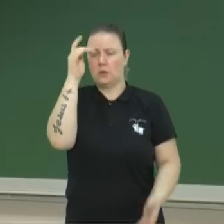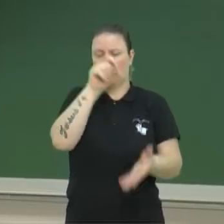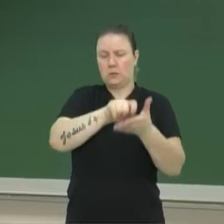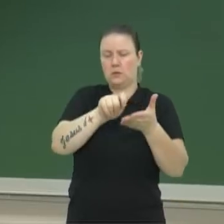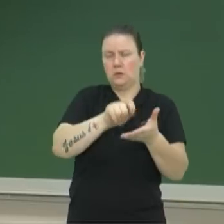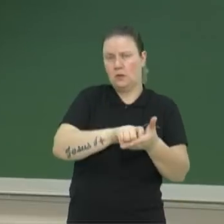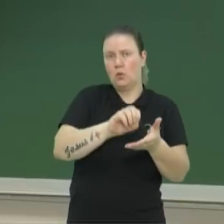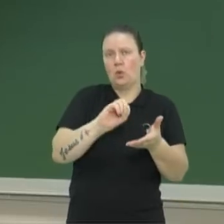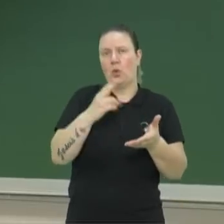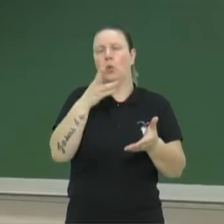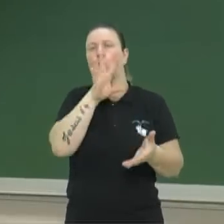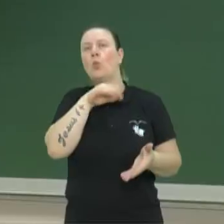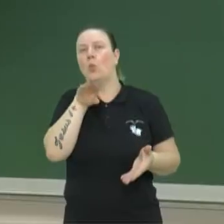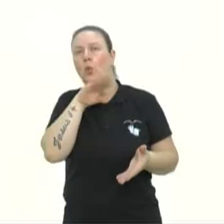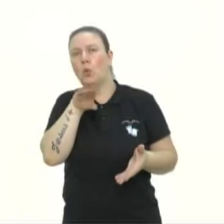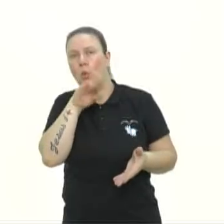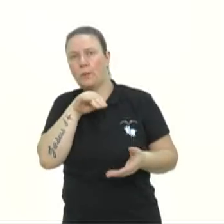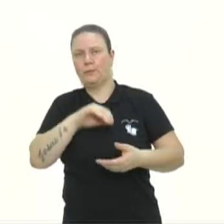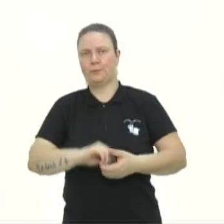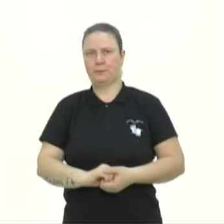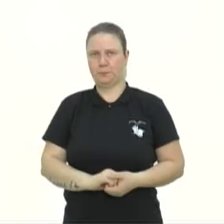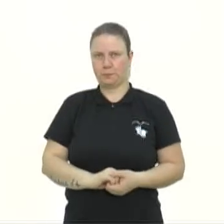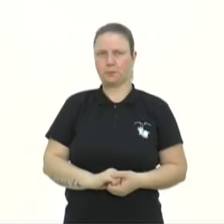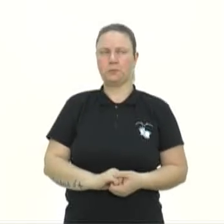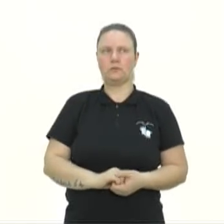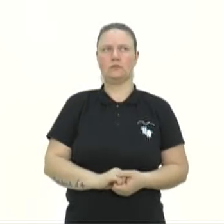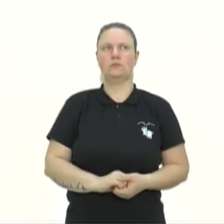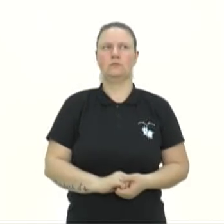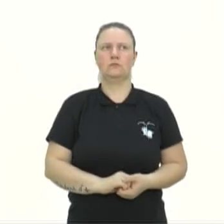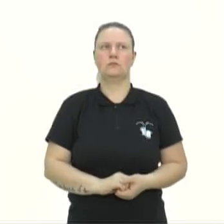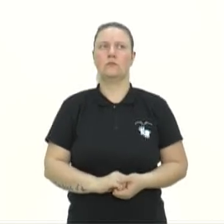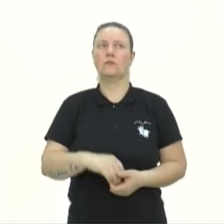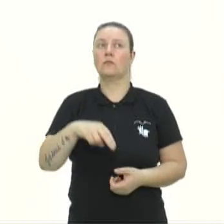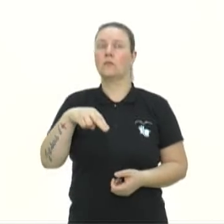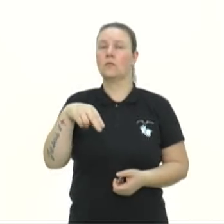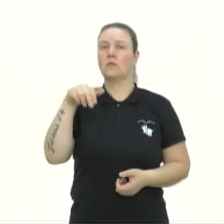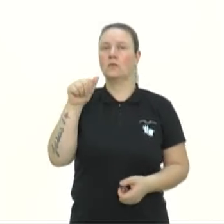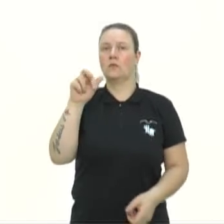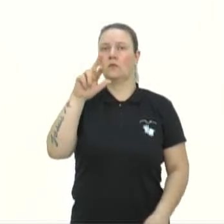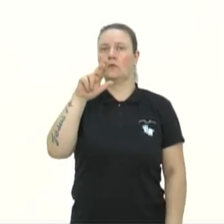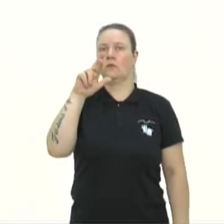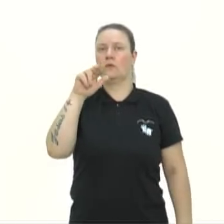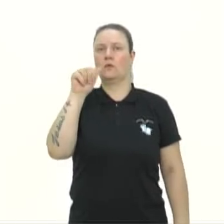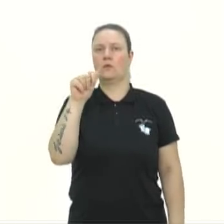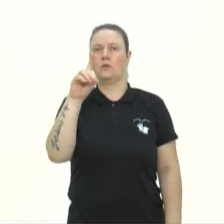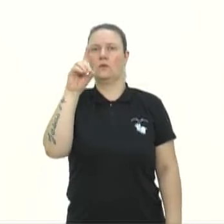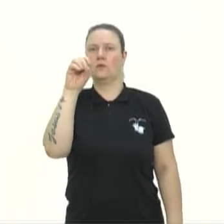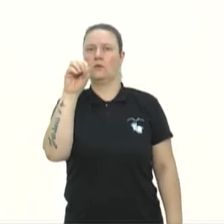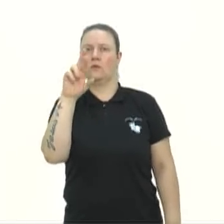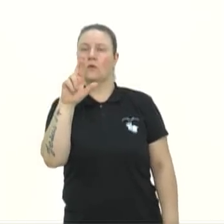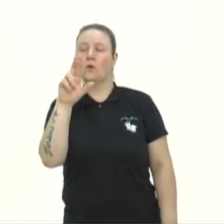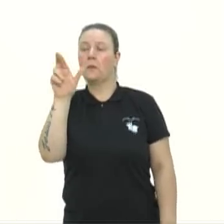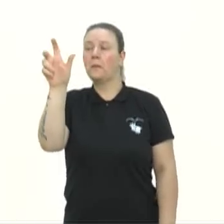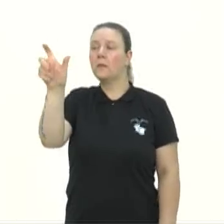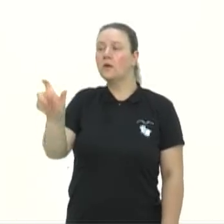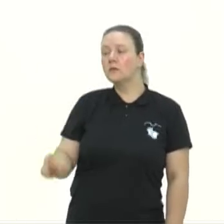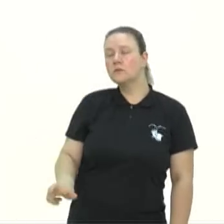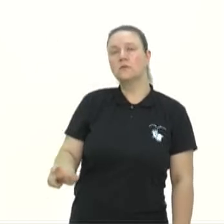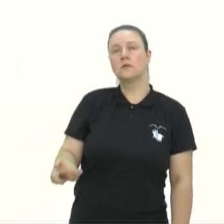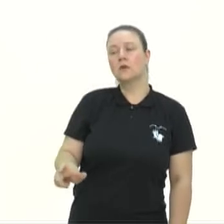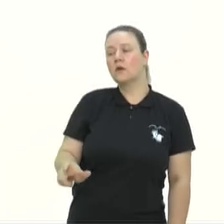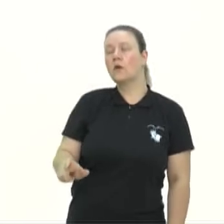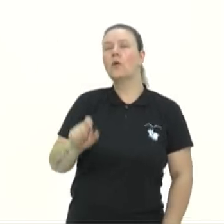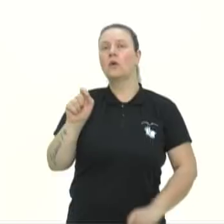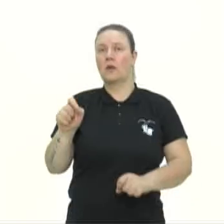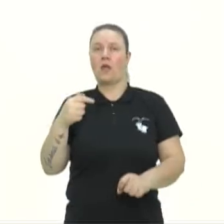observado, né, no nosso dia a dia? Então acompanha lá. Narrador personagem. Quem é o narrador personagem? É aquele